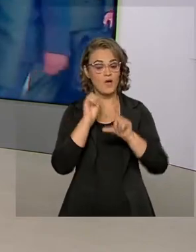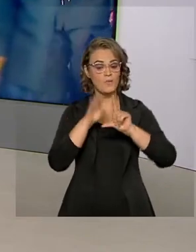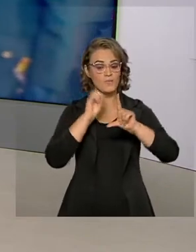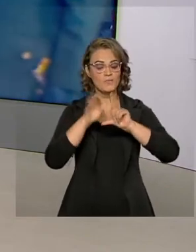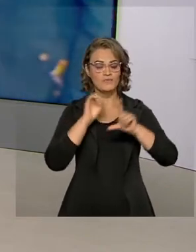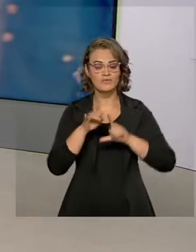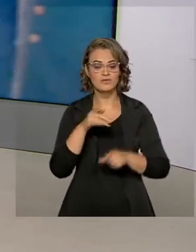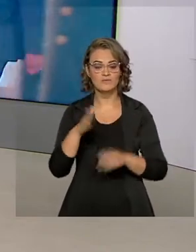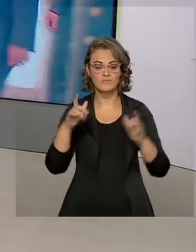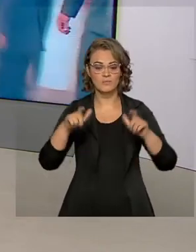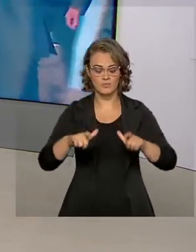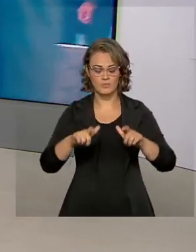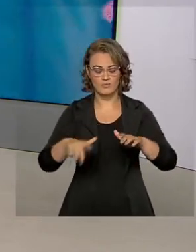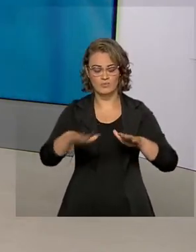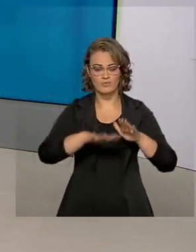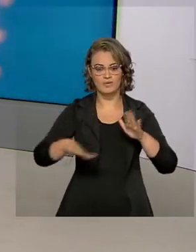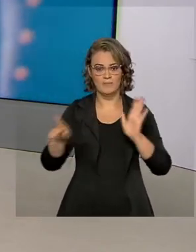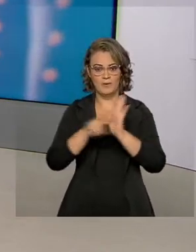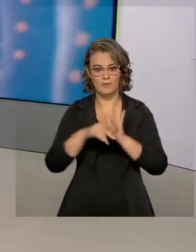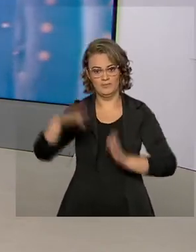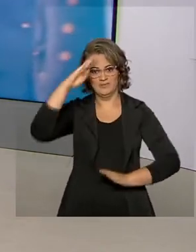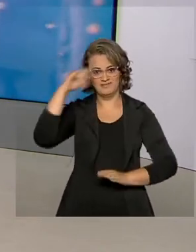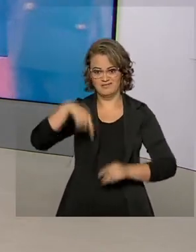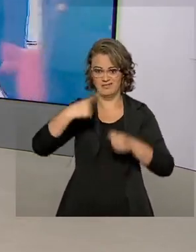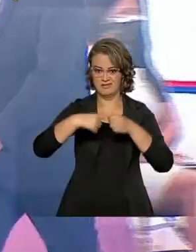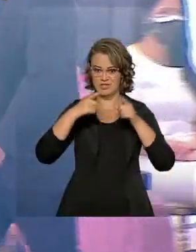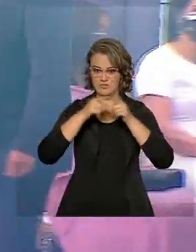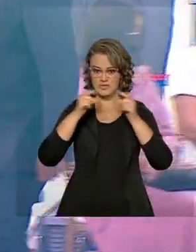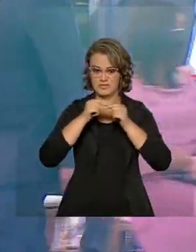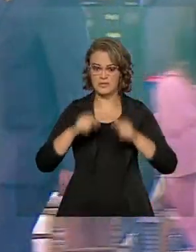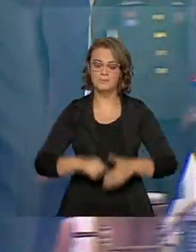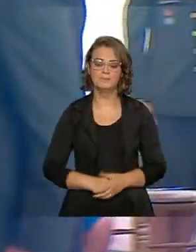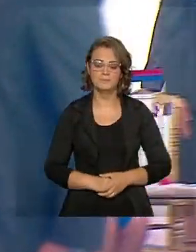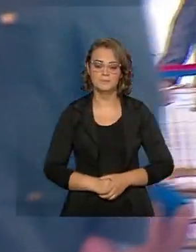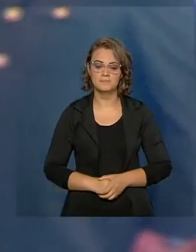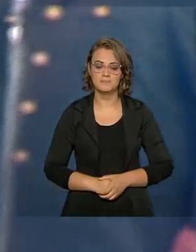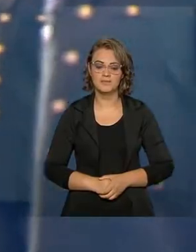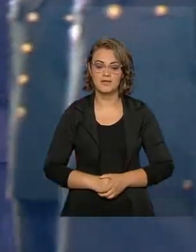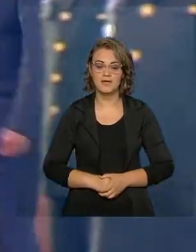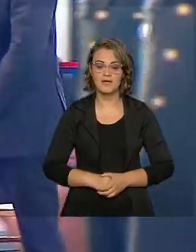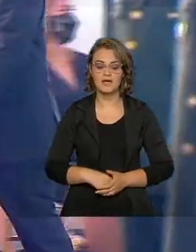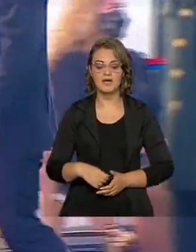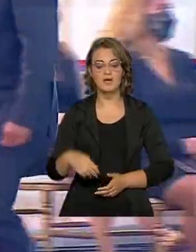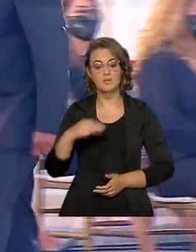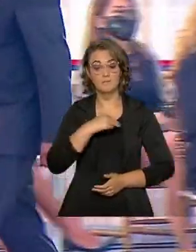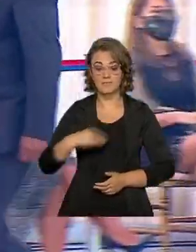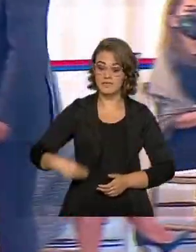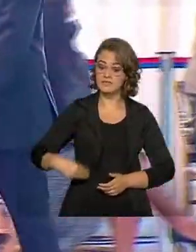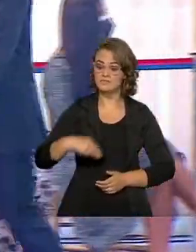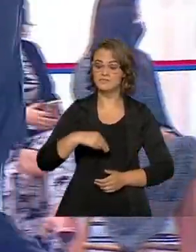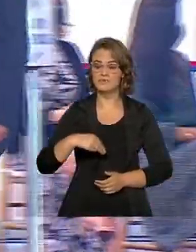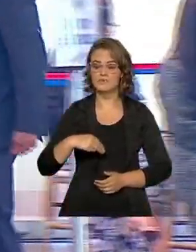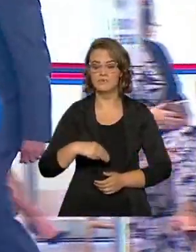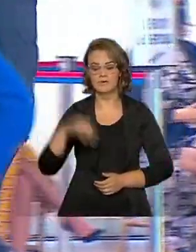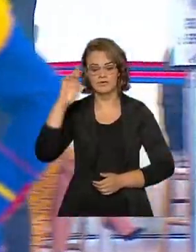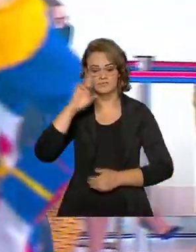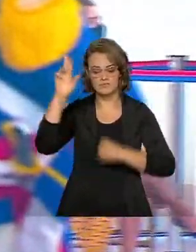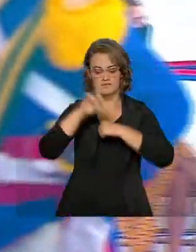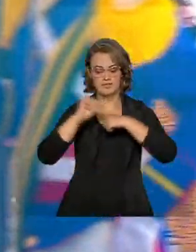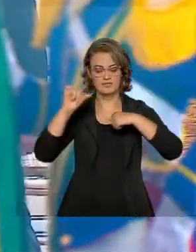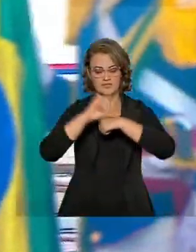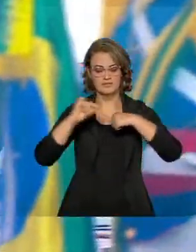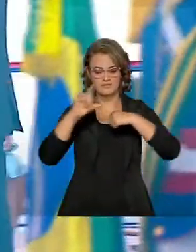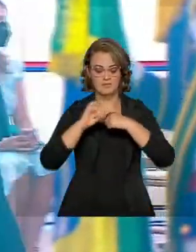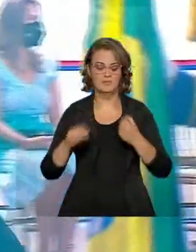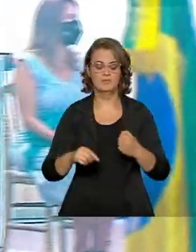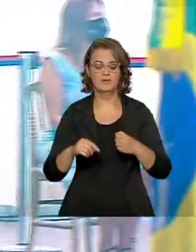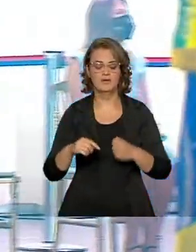ao vivo direto do clube do exército aqui em Brasília Eduardo Ramos Batista Pereira Ministro de estado chefe da casa